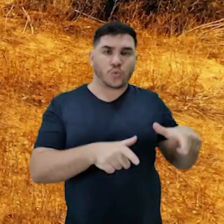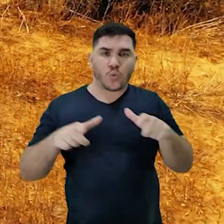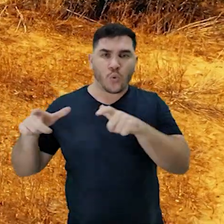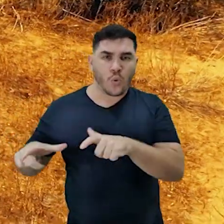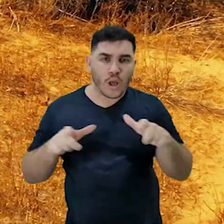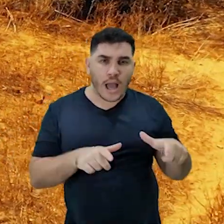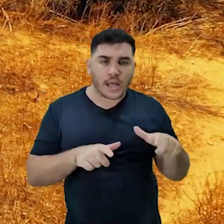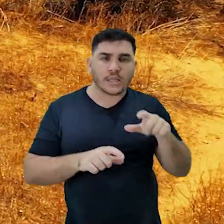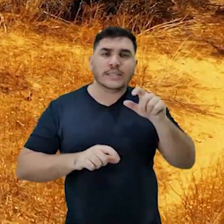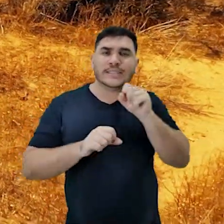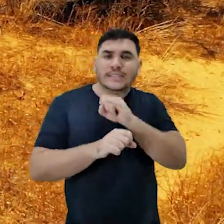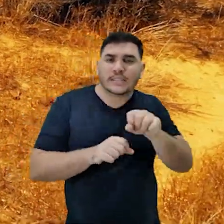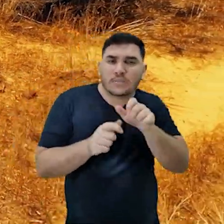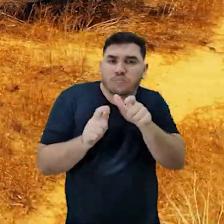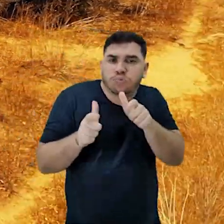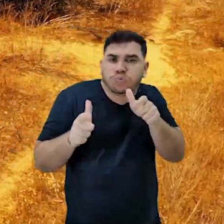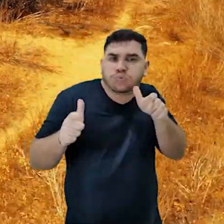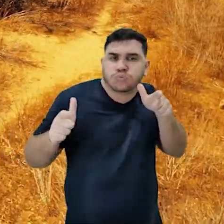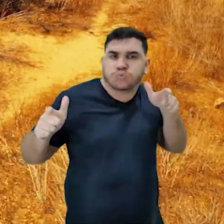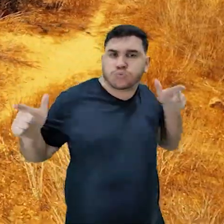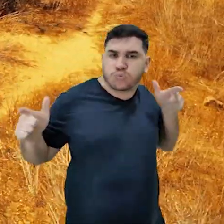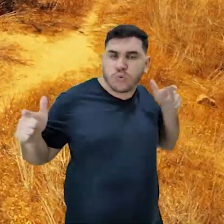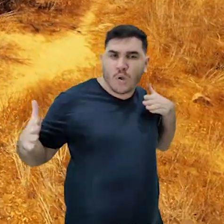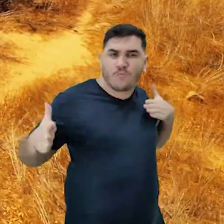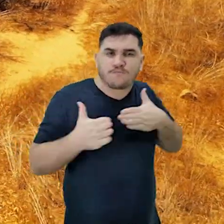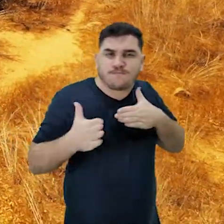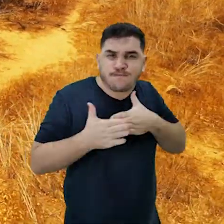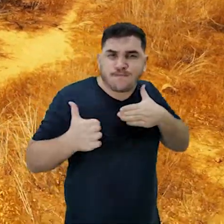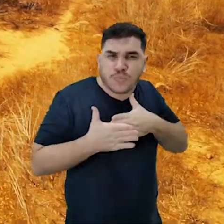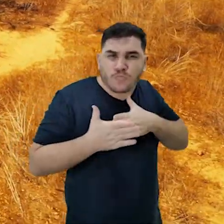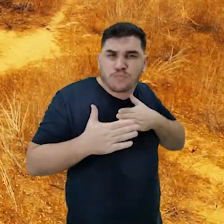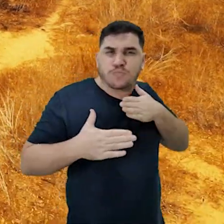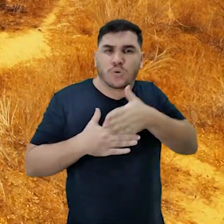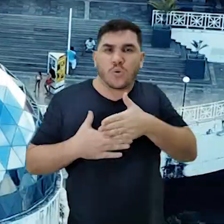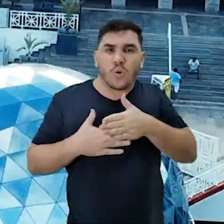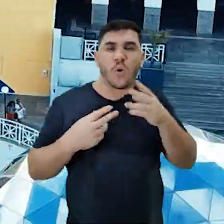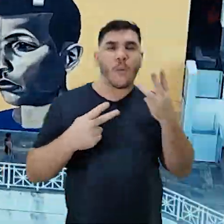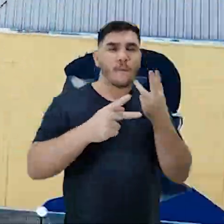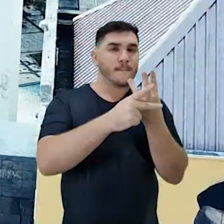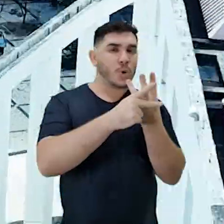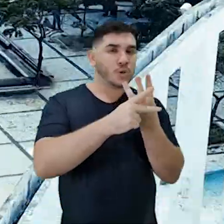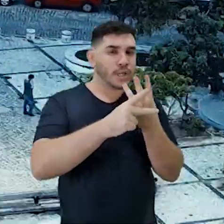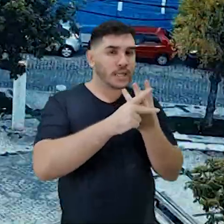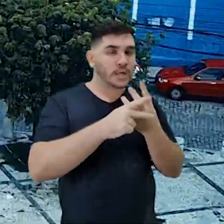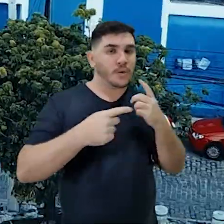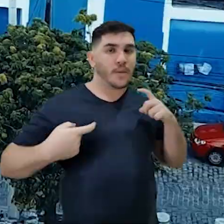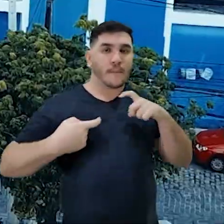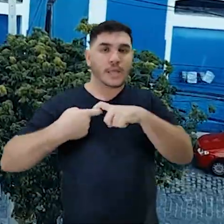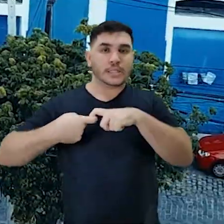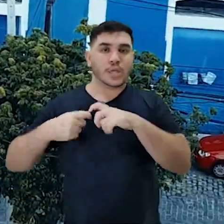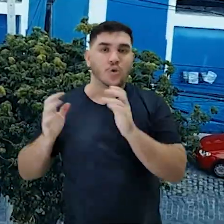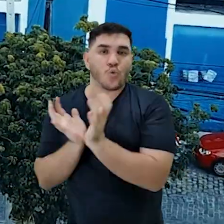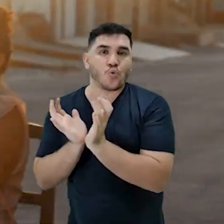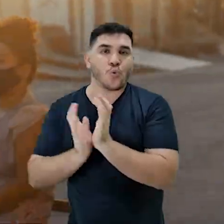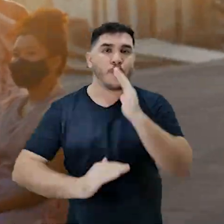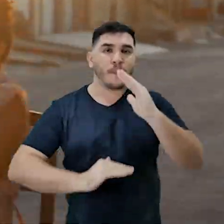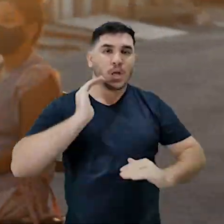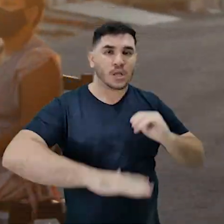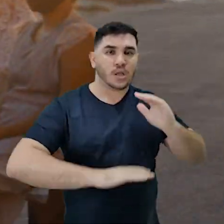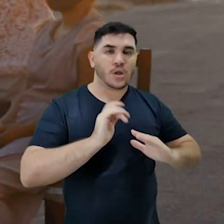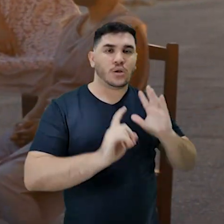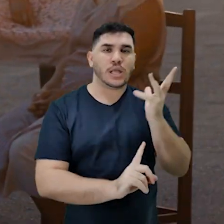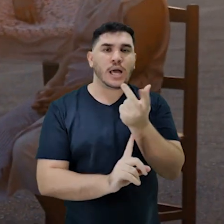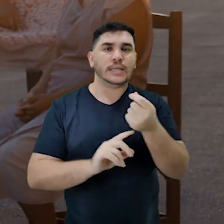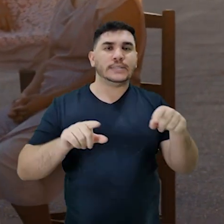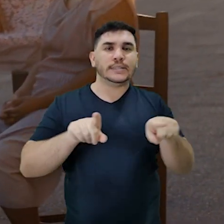partir dos nossos lugares? E se ampliarmos os nossos centros e limites? o Porto Dragão, em parceria com